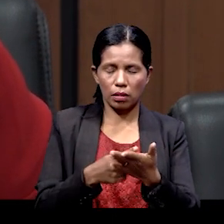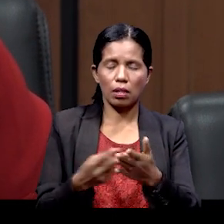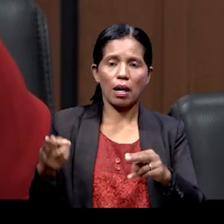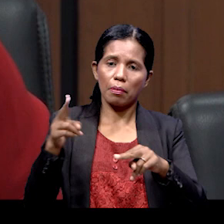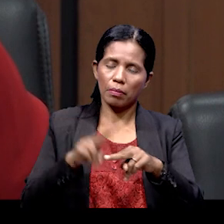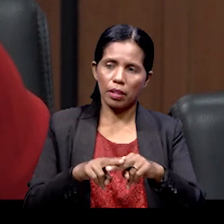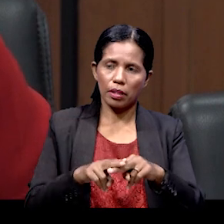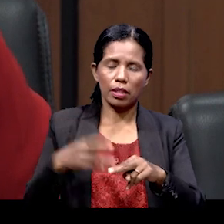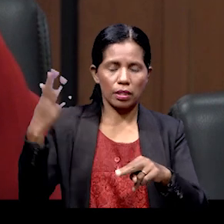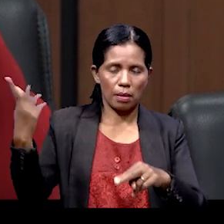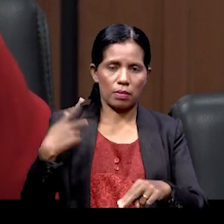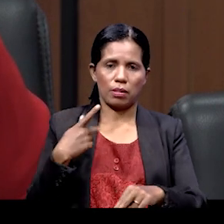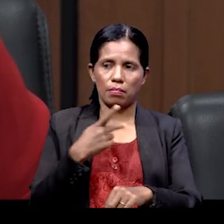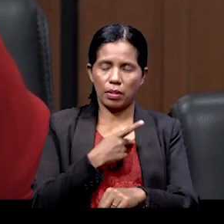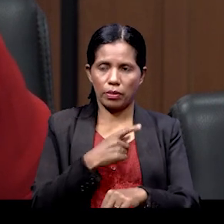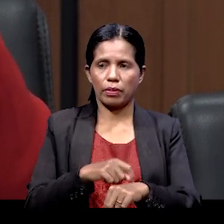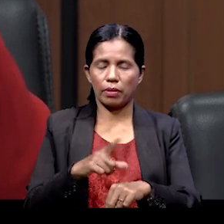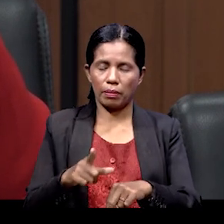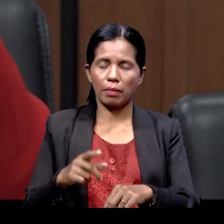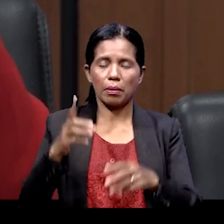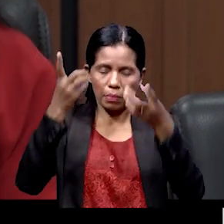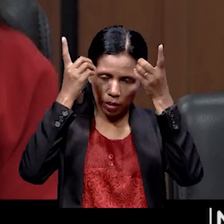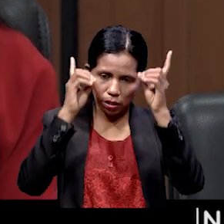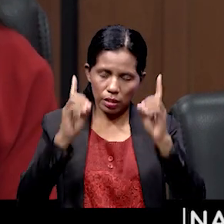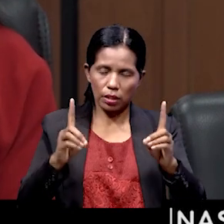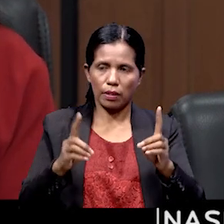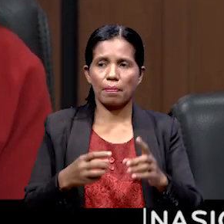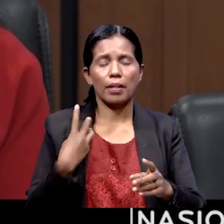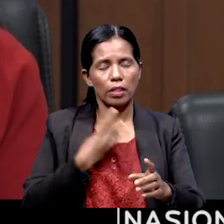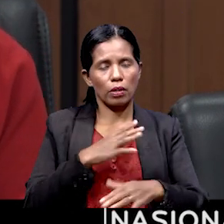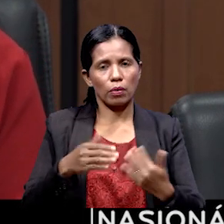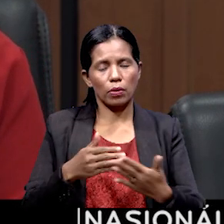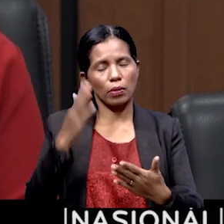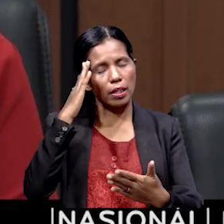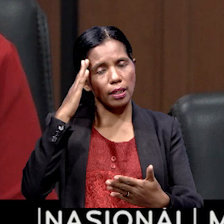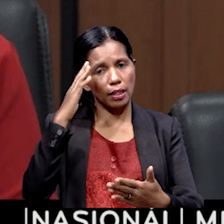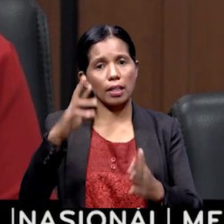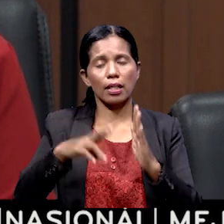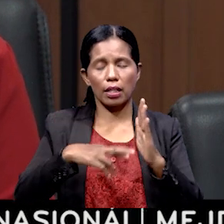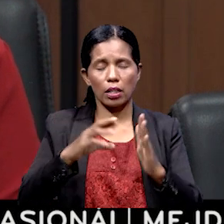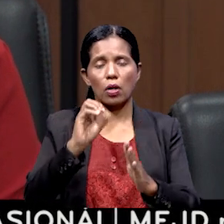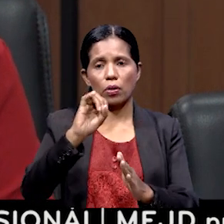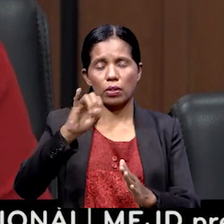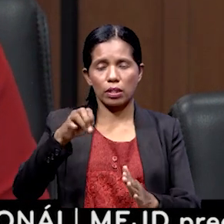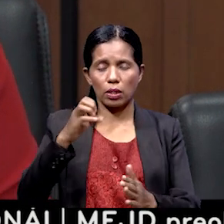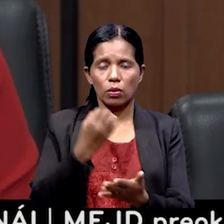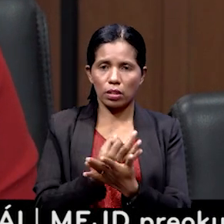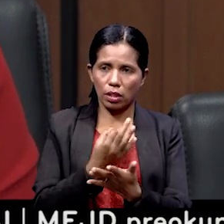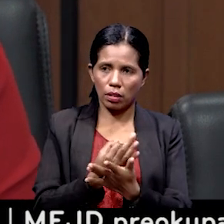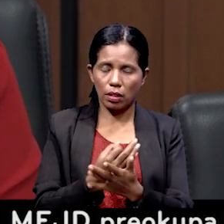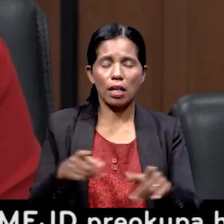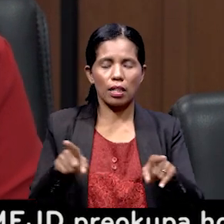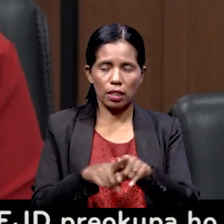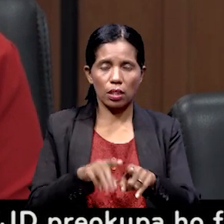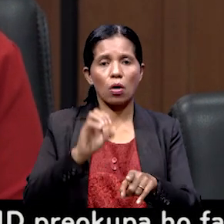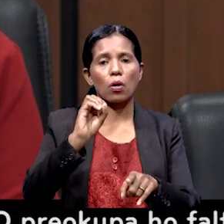ruma iha plenária mas se decide e plenária mas soberana. E tota tene kata regas orçamento ne uniformiza ho orçamento estado ho toto